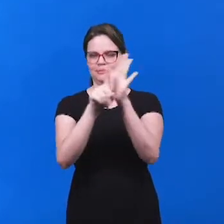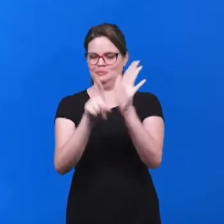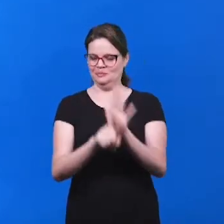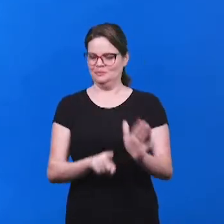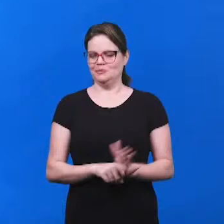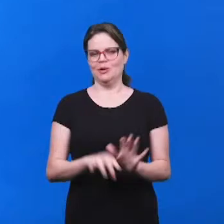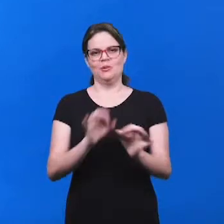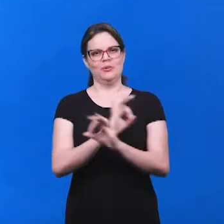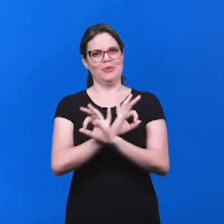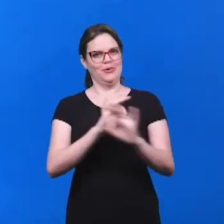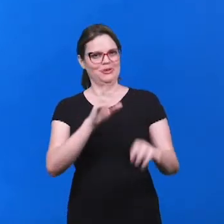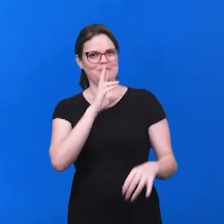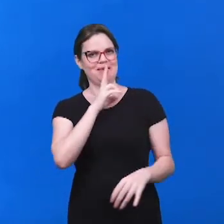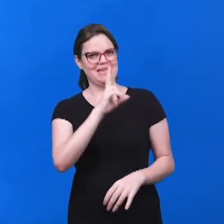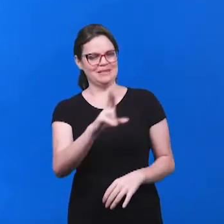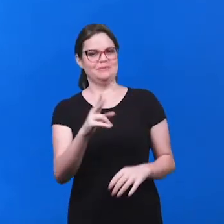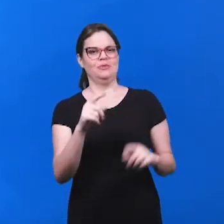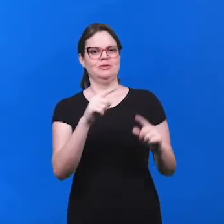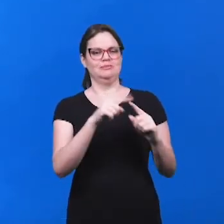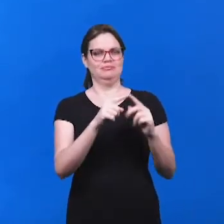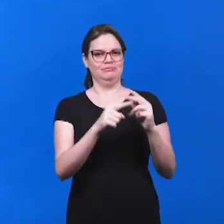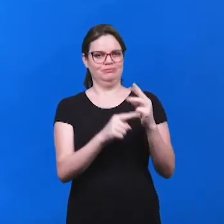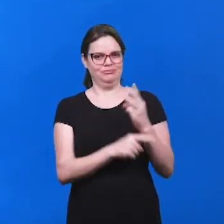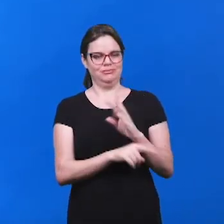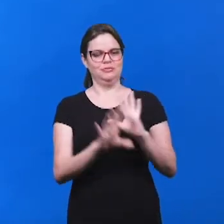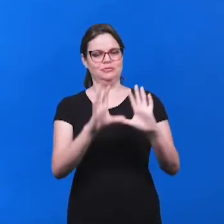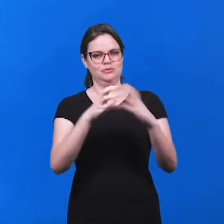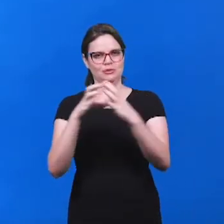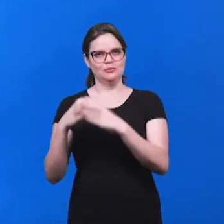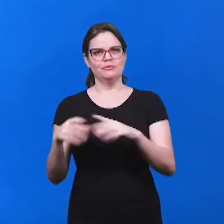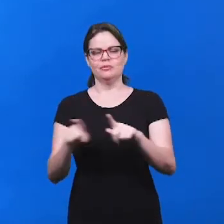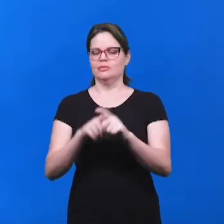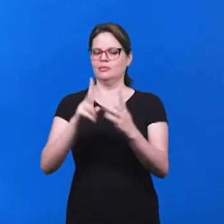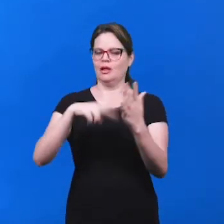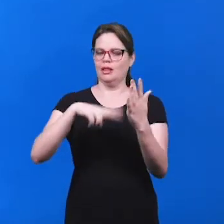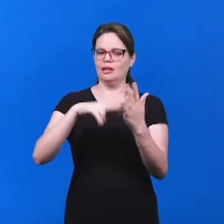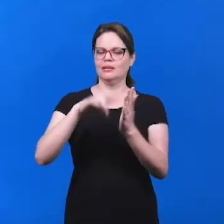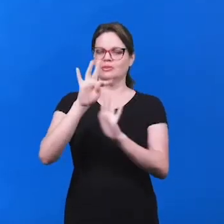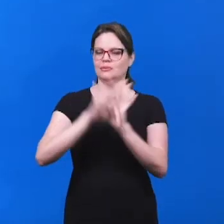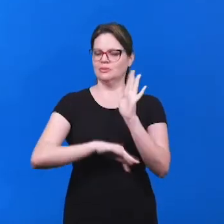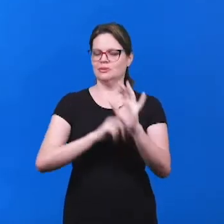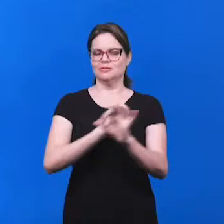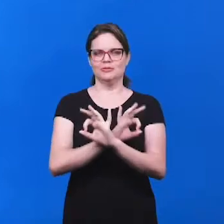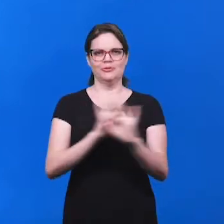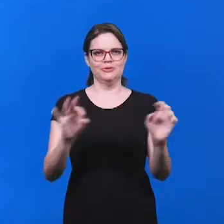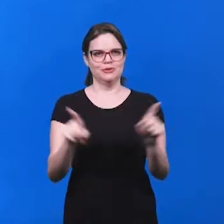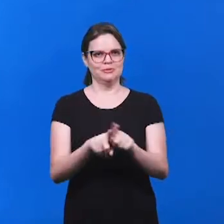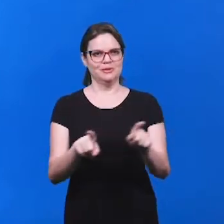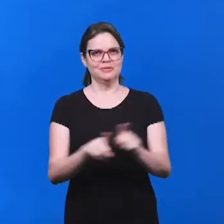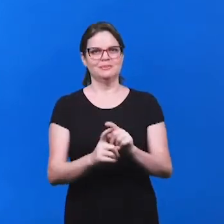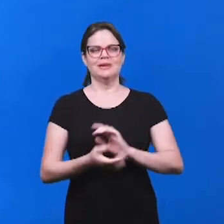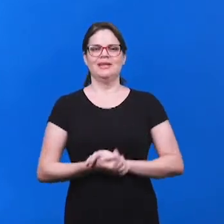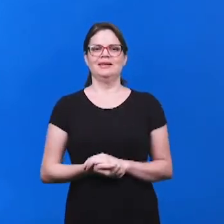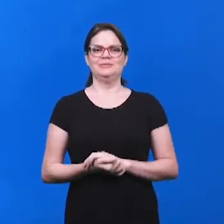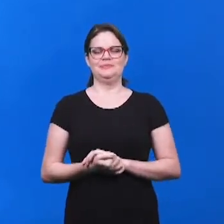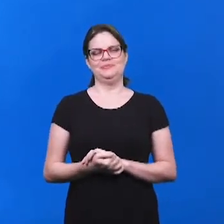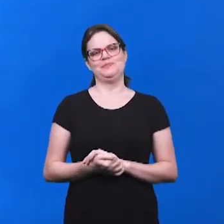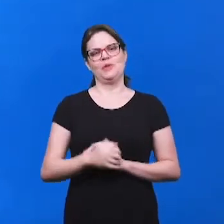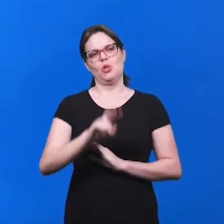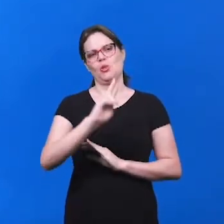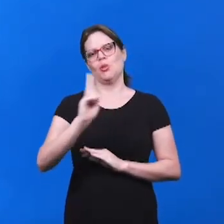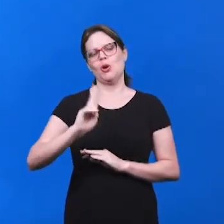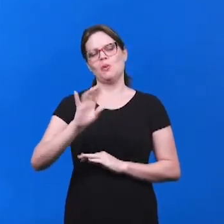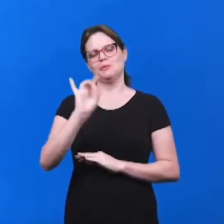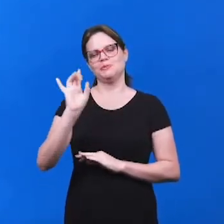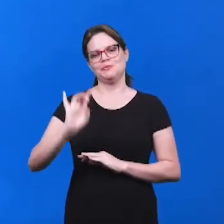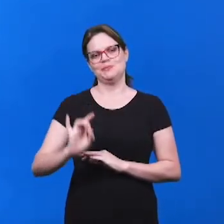bem colocada pelo Samuel, pela Sara. Também a leitura dos textos, né? A Maria Júlia, a Isadora,